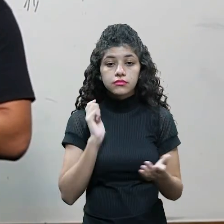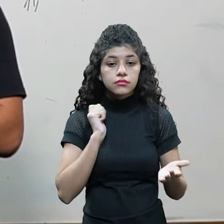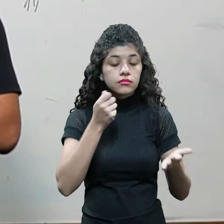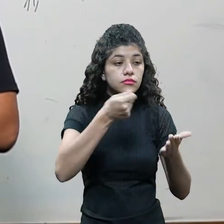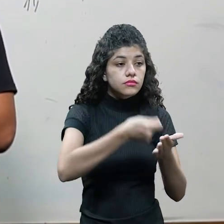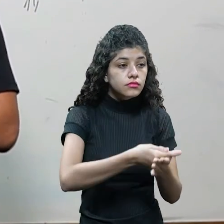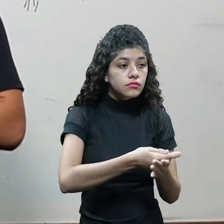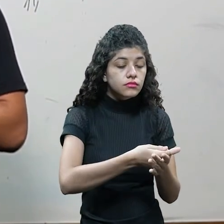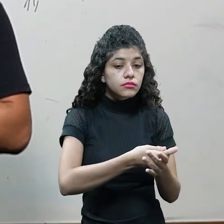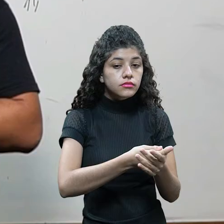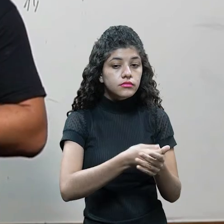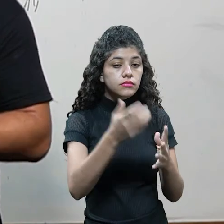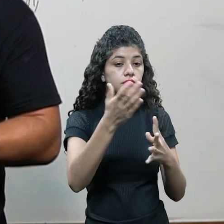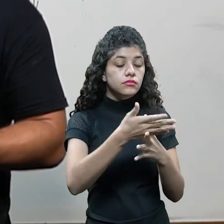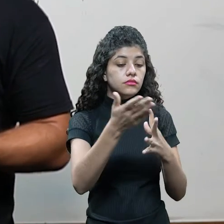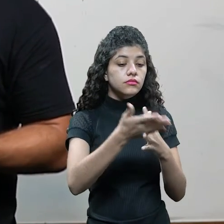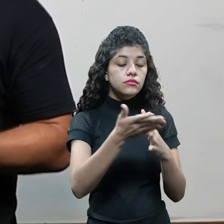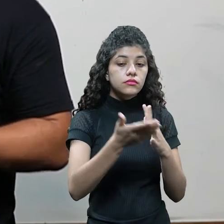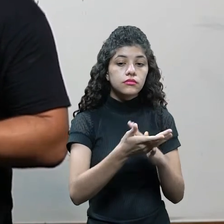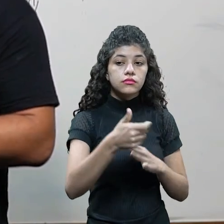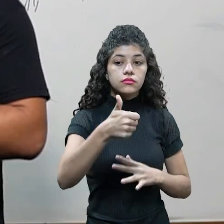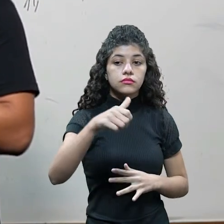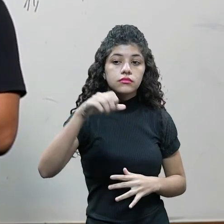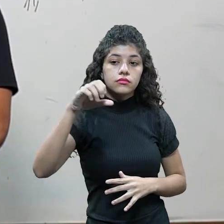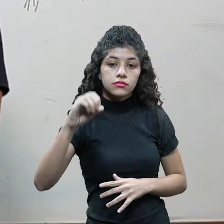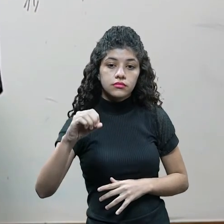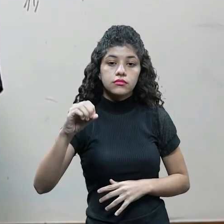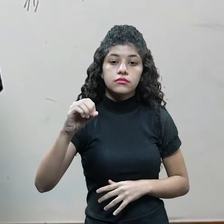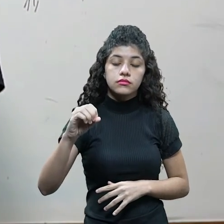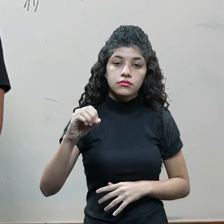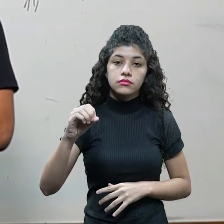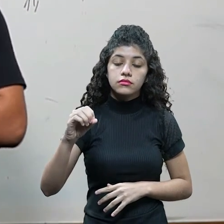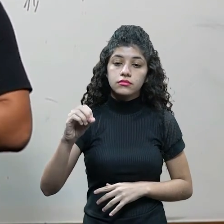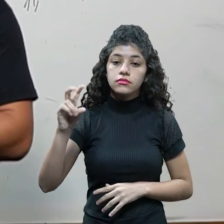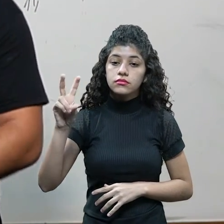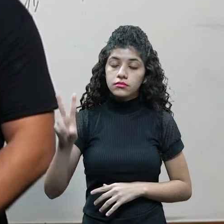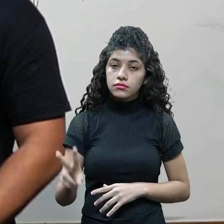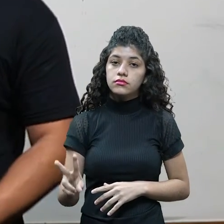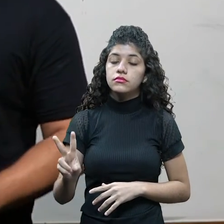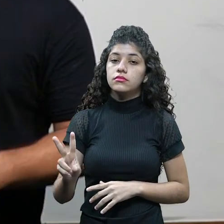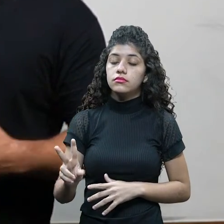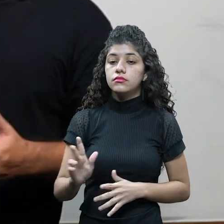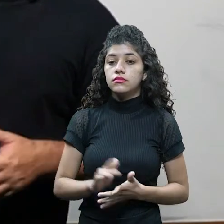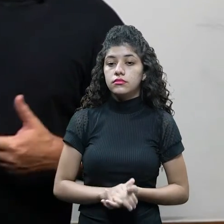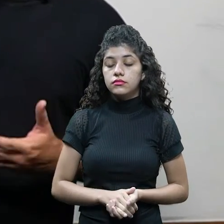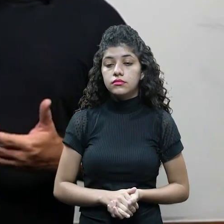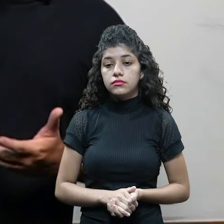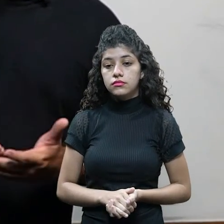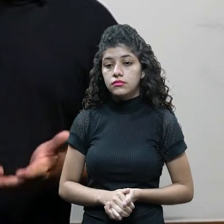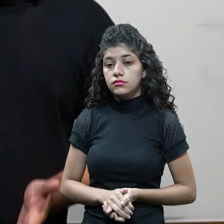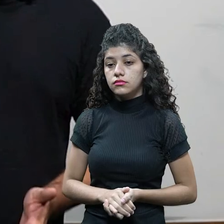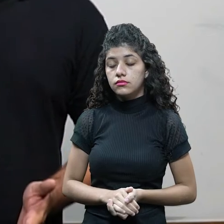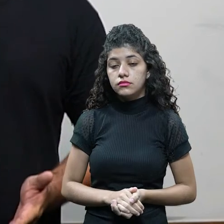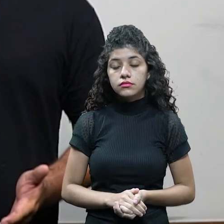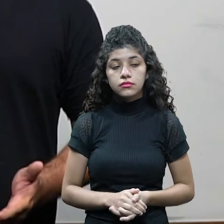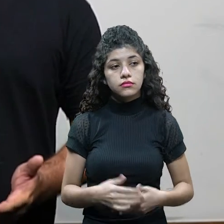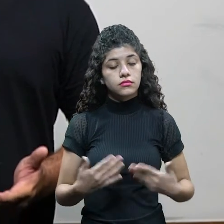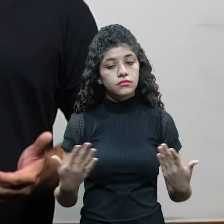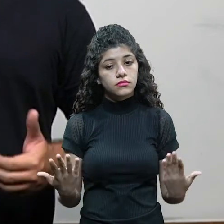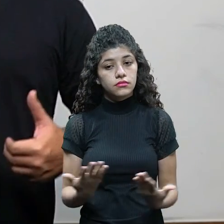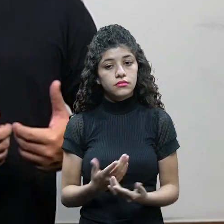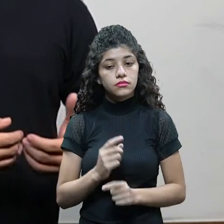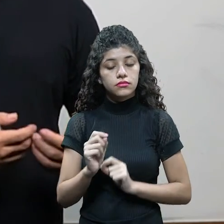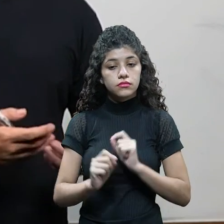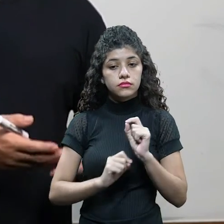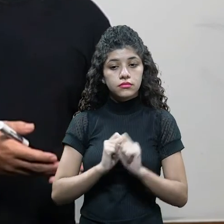uma geladeira e vai ser parcelado 10 vezes. Aí é 10 vezes sem juros, normalmente, no cartão de crédito. Quando a gente fala em financiamento,